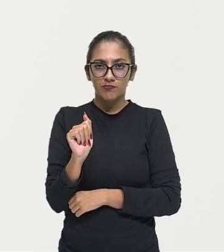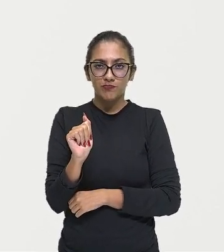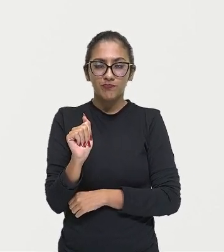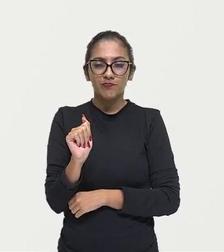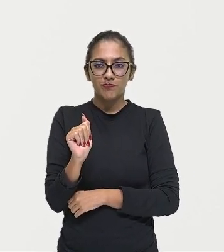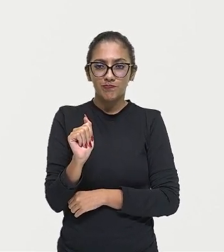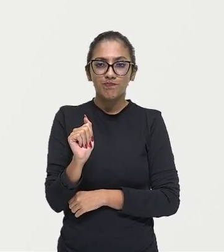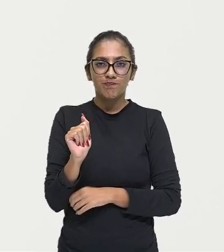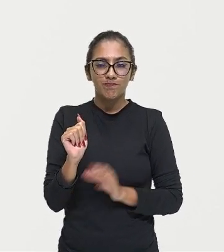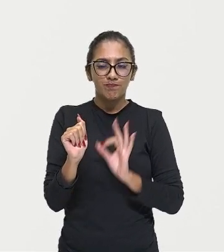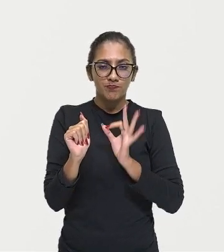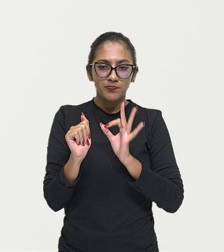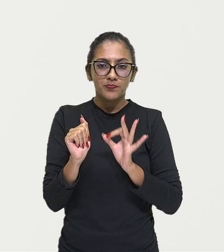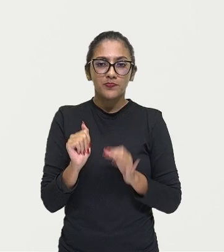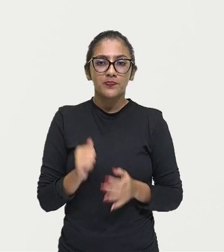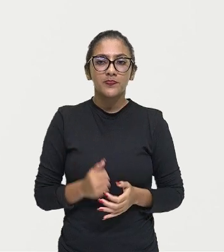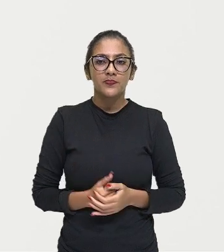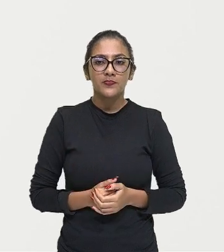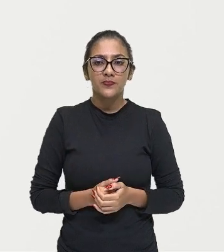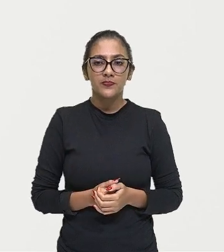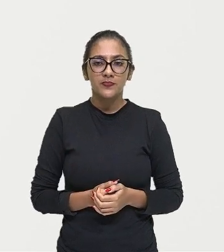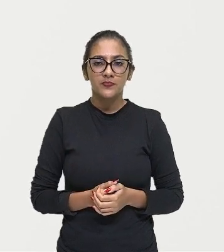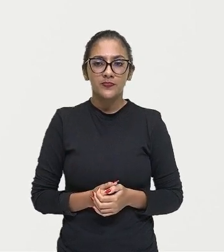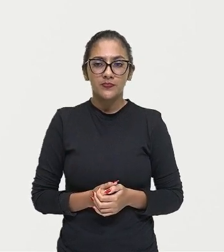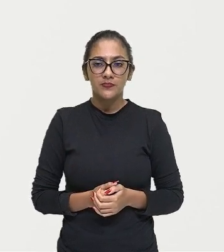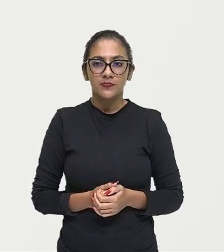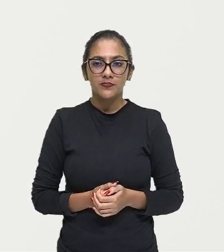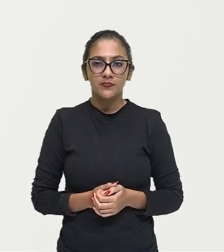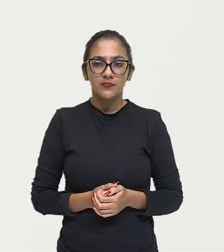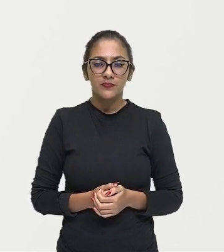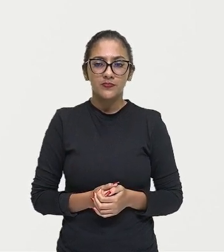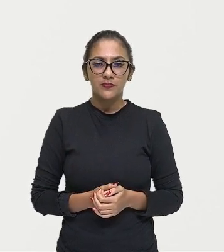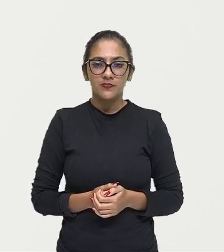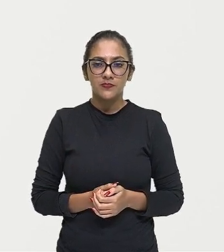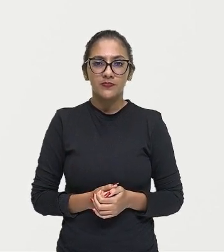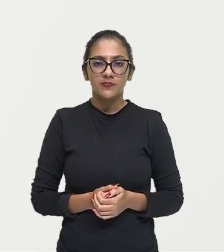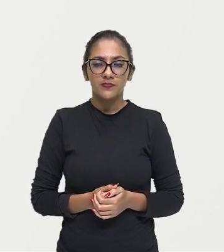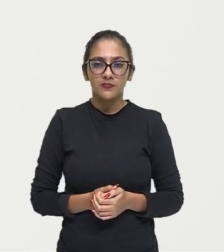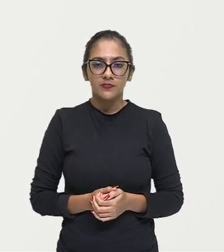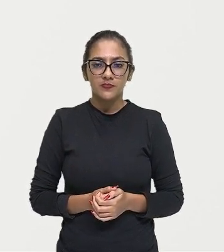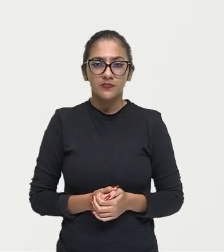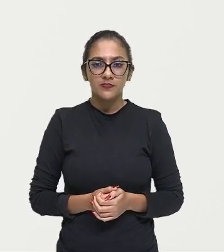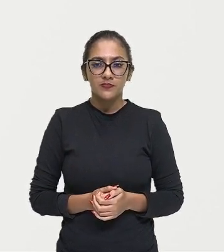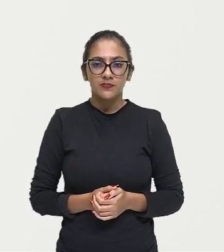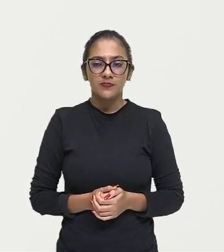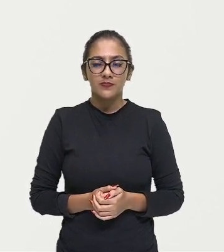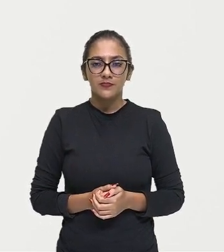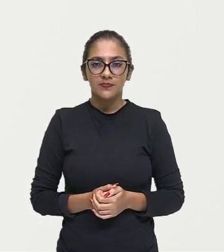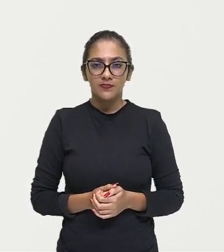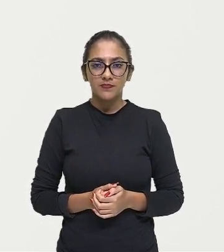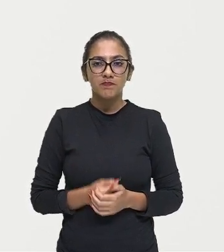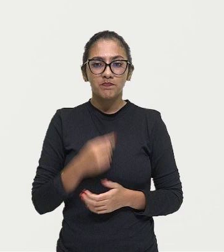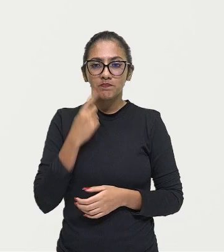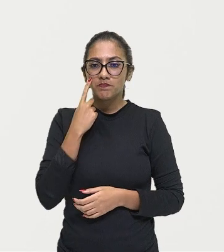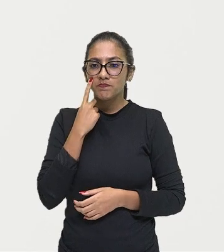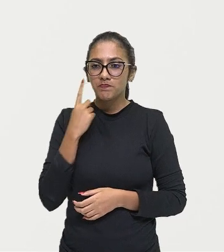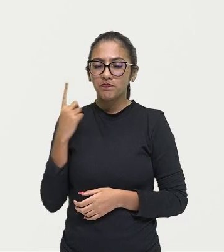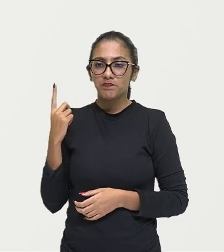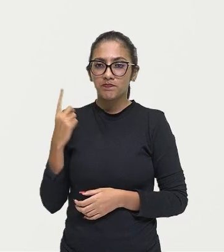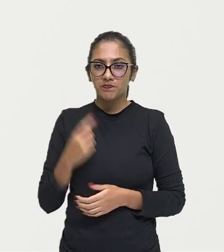aceleração. Muito bem. Aí você tem aqui, ó. Vamos ver, olha